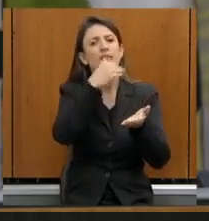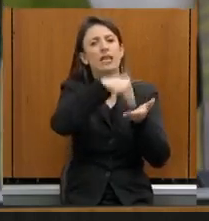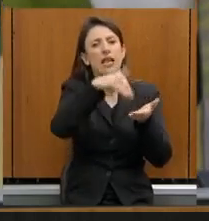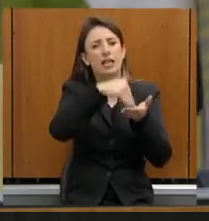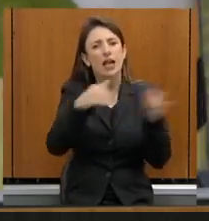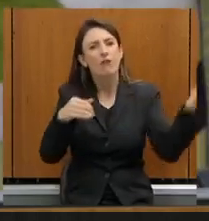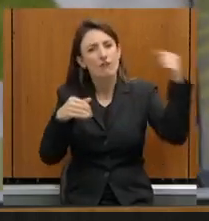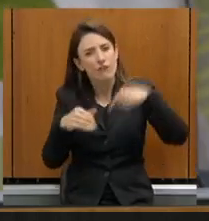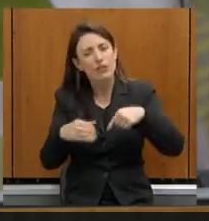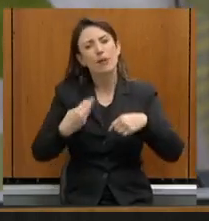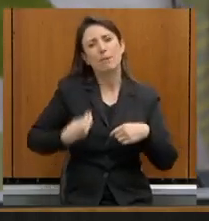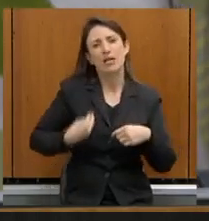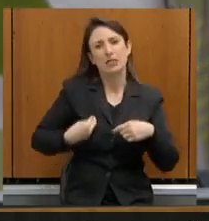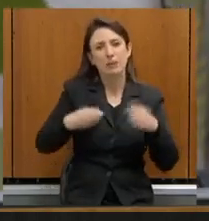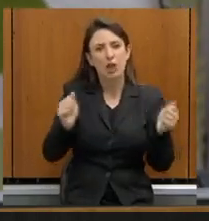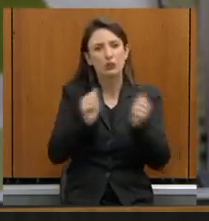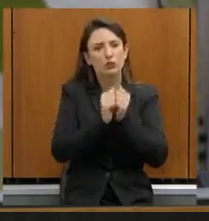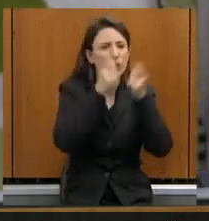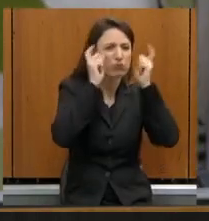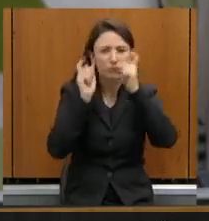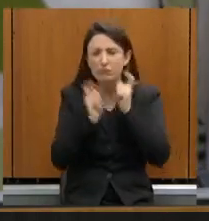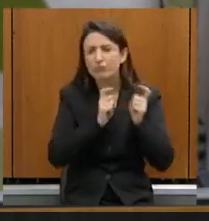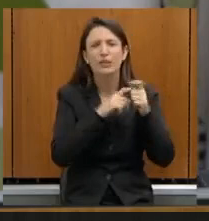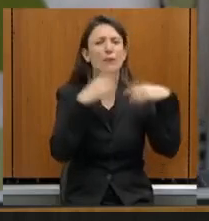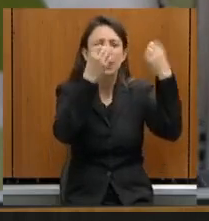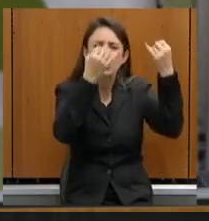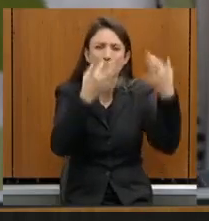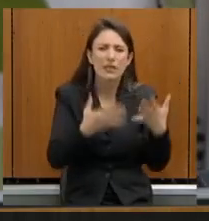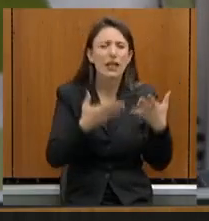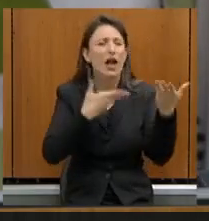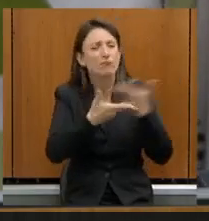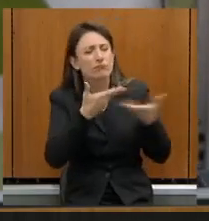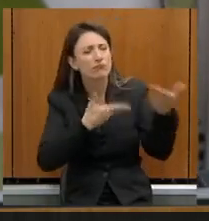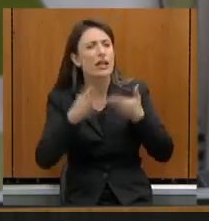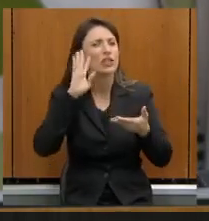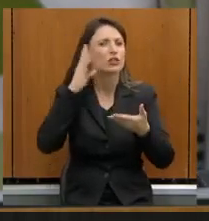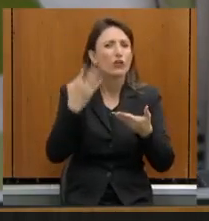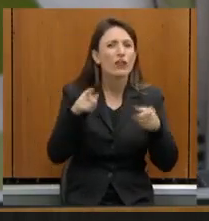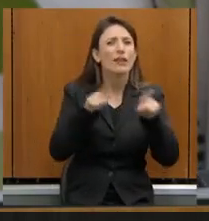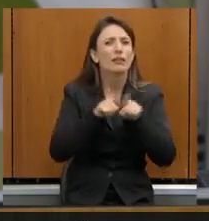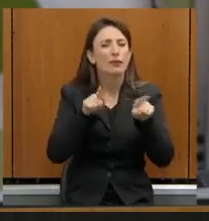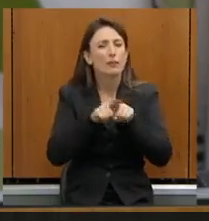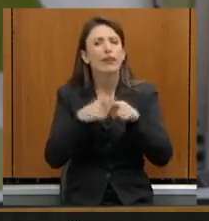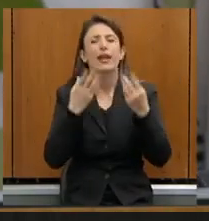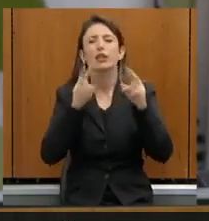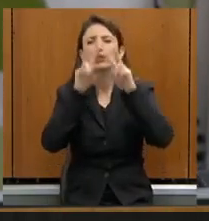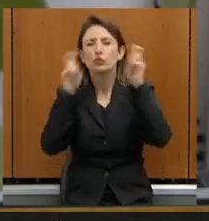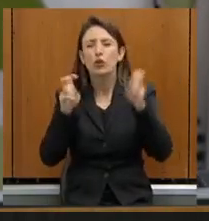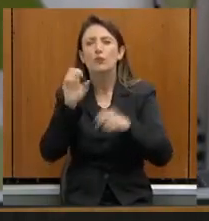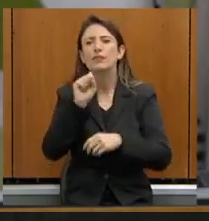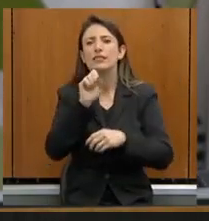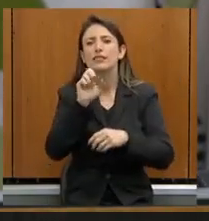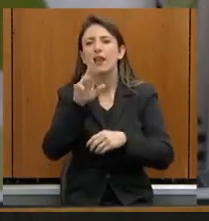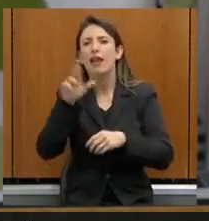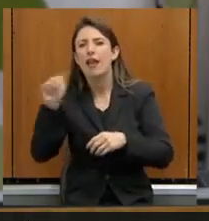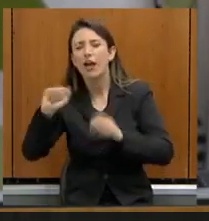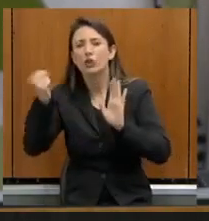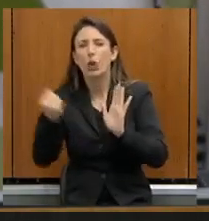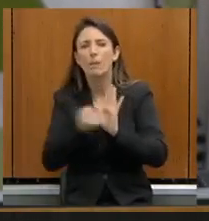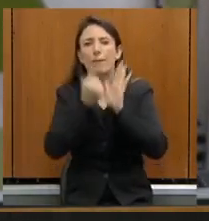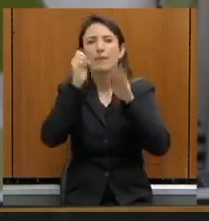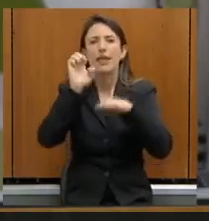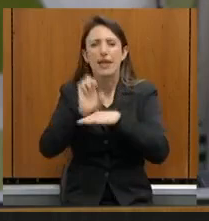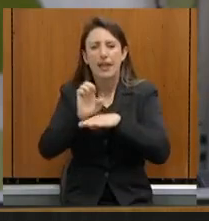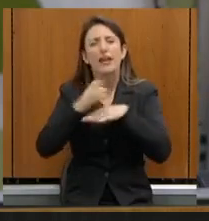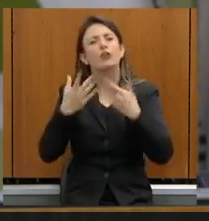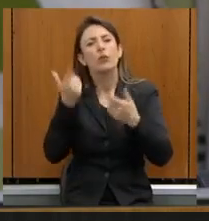as questões possam ser esclarecidas, os movimentos que defendem o tombamento da serra, estejam presentes, e que a gente consiga dar esse